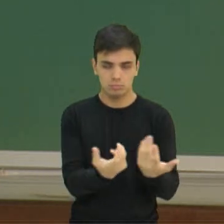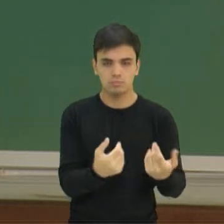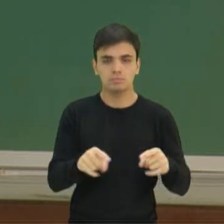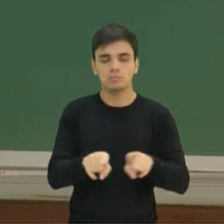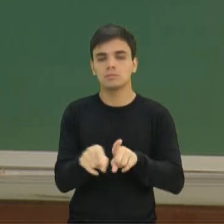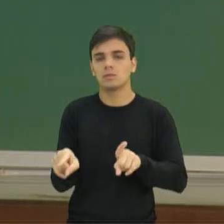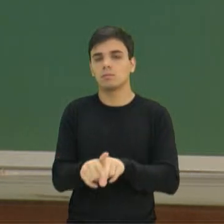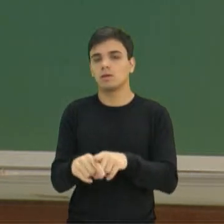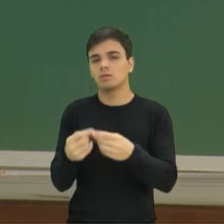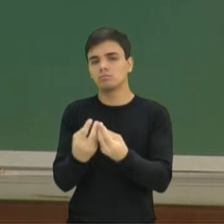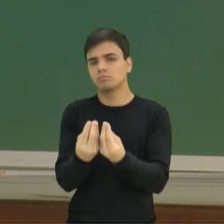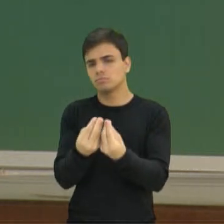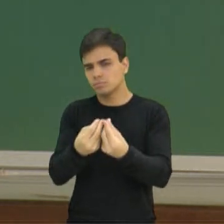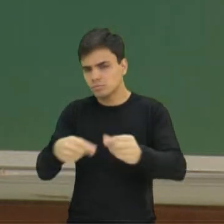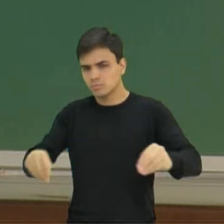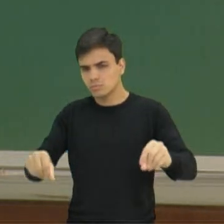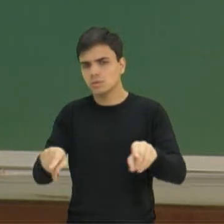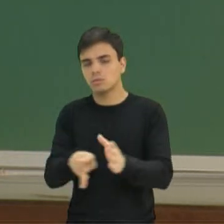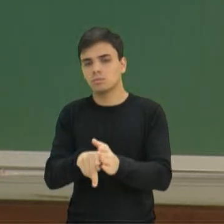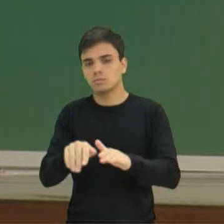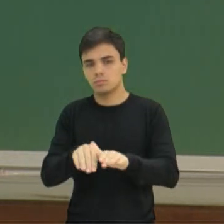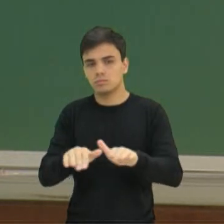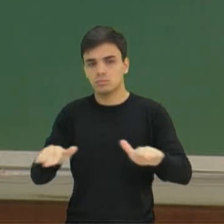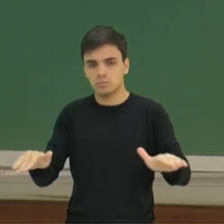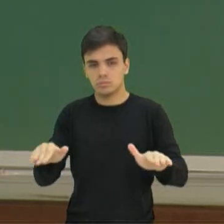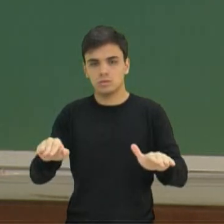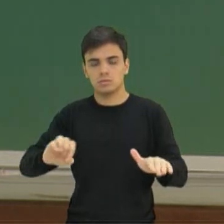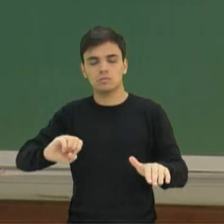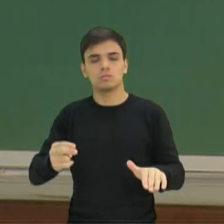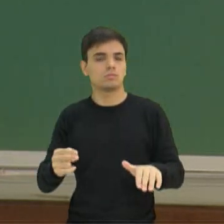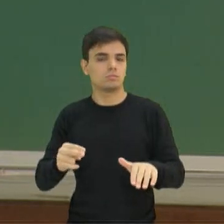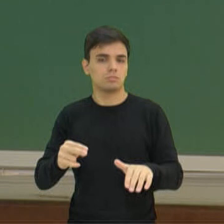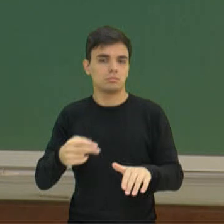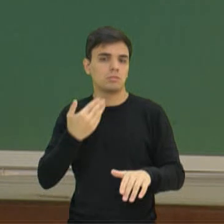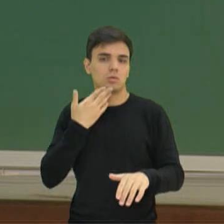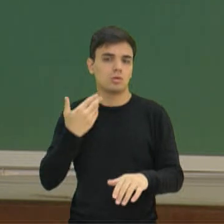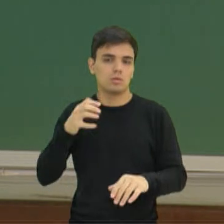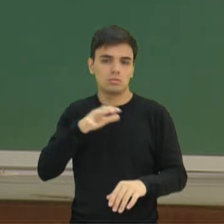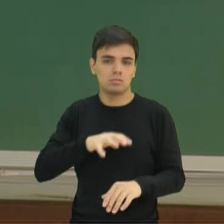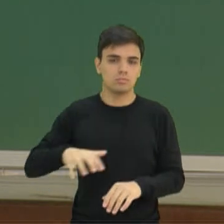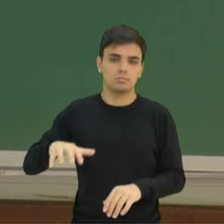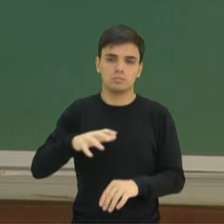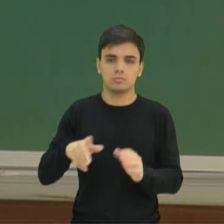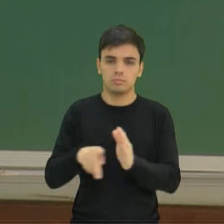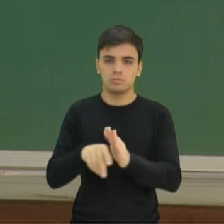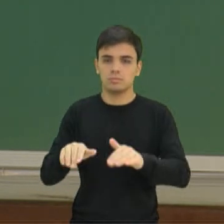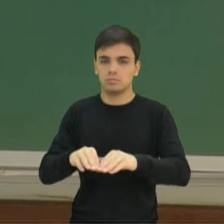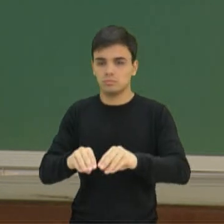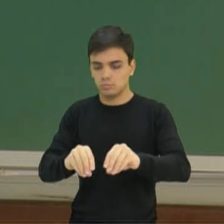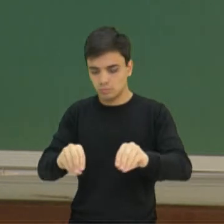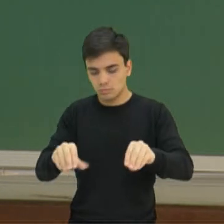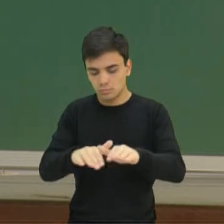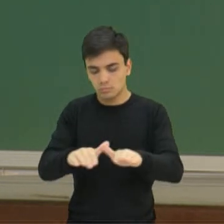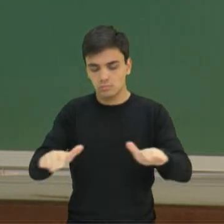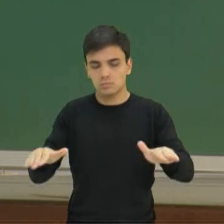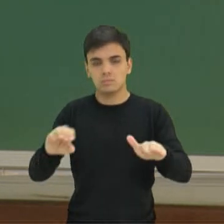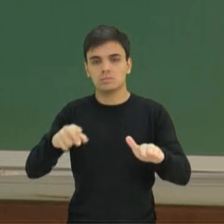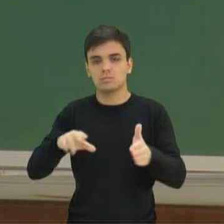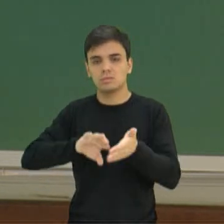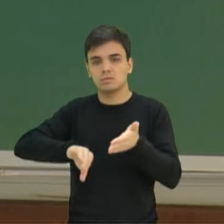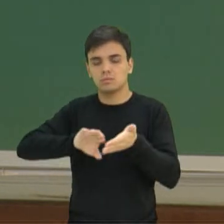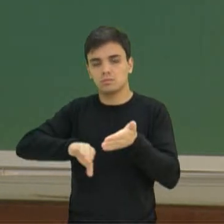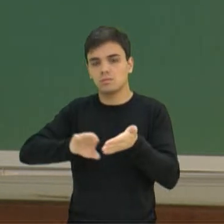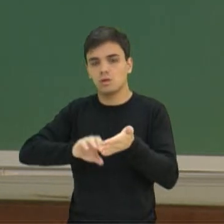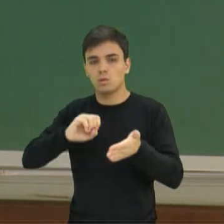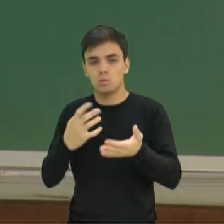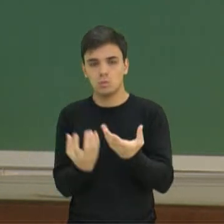Ao invés de eu melhorar a qualidade daquele solo, quando eu realizo a retirada da vegetação ali ou as queimadas,